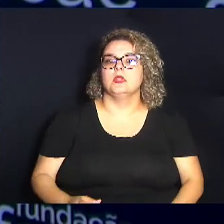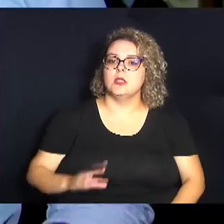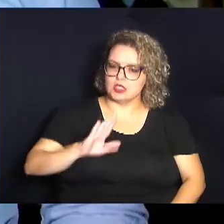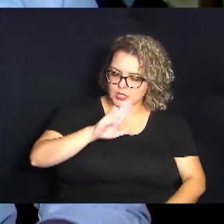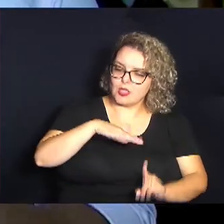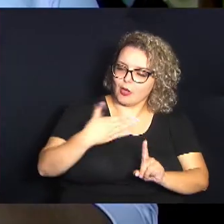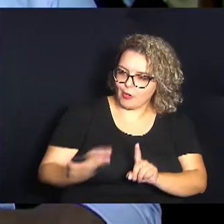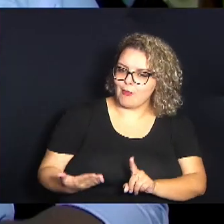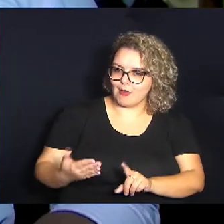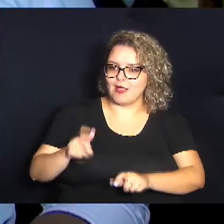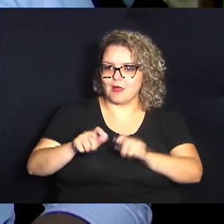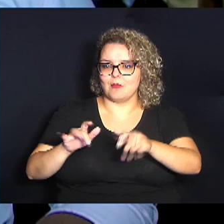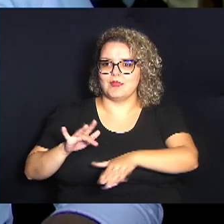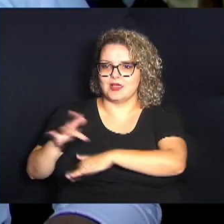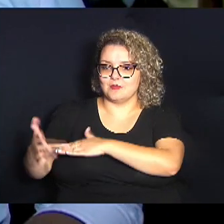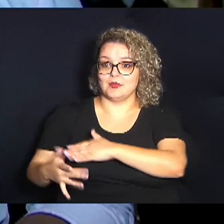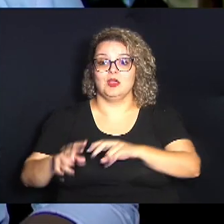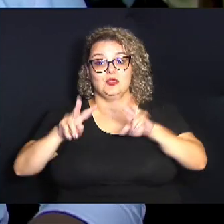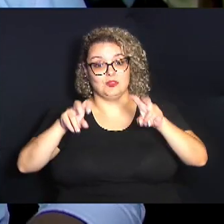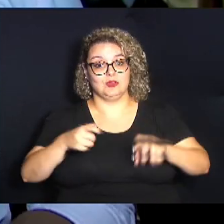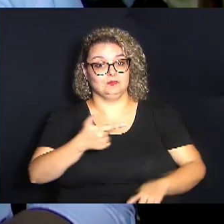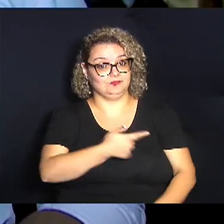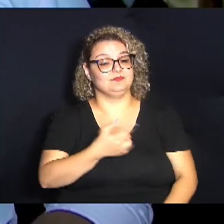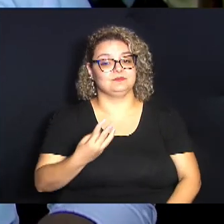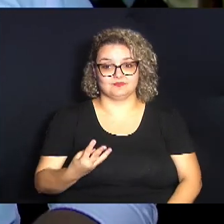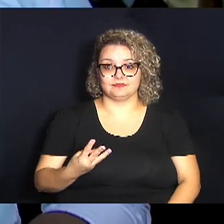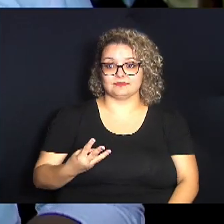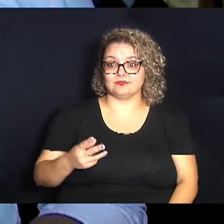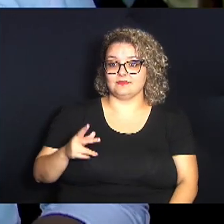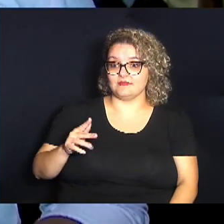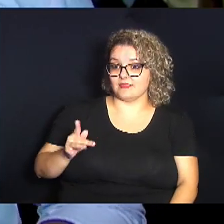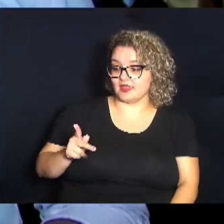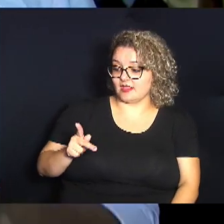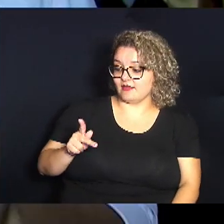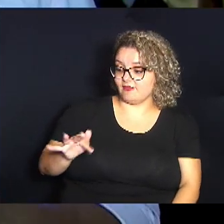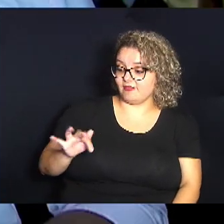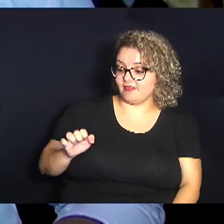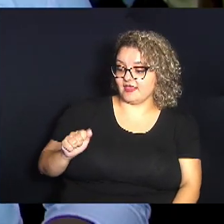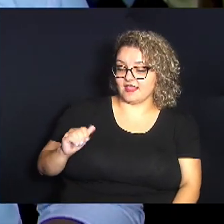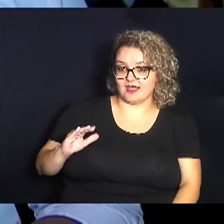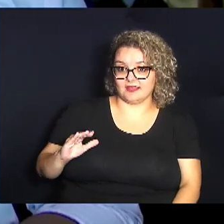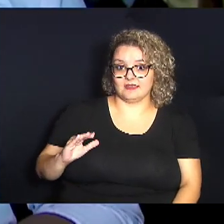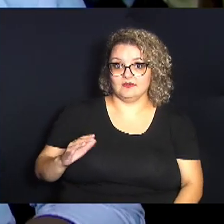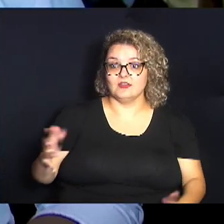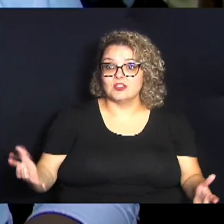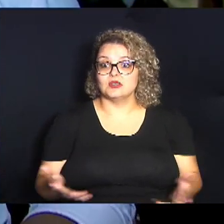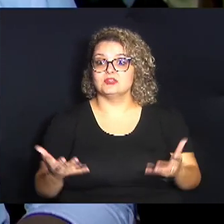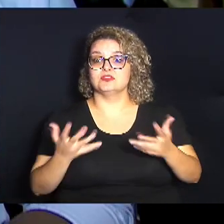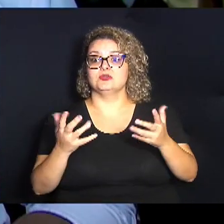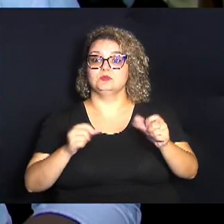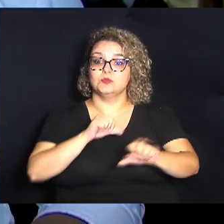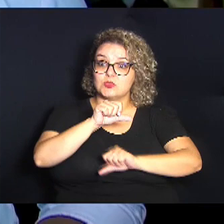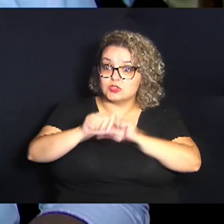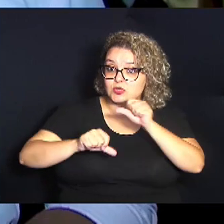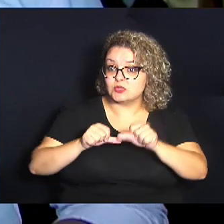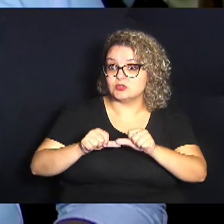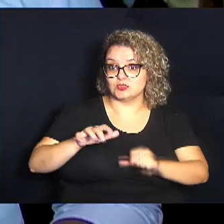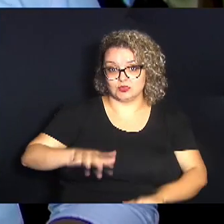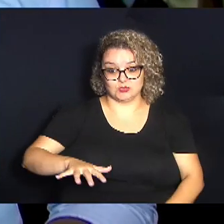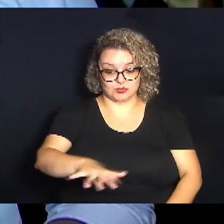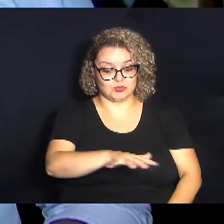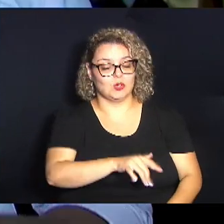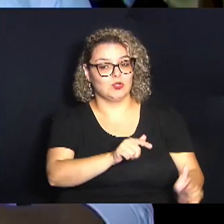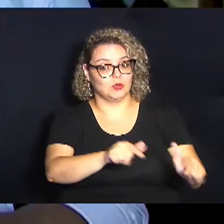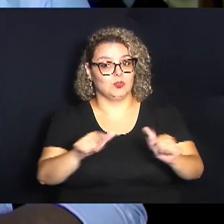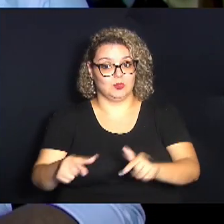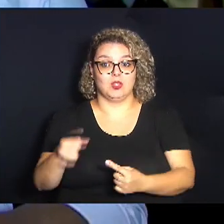da imprensa. O tema da 23ª edição do Prêmio FEAC deste ano foi Iniciativas que Transformam Territórios, com